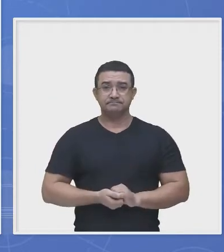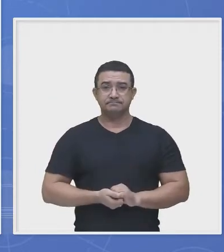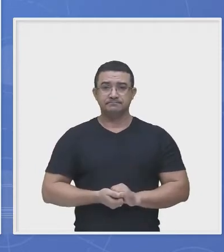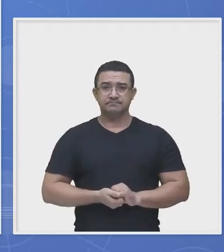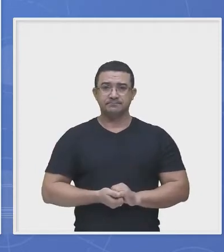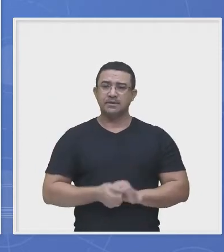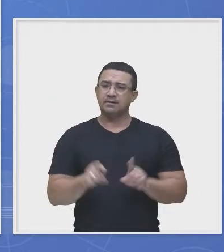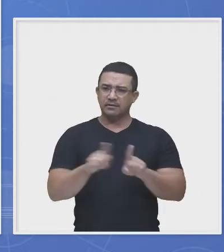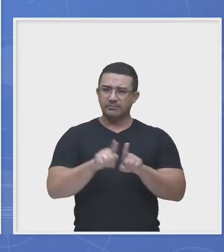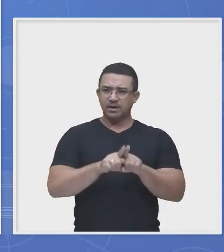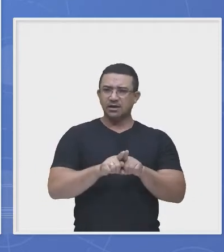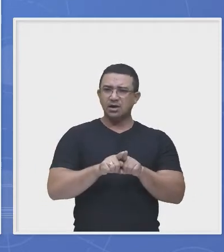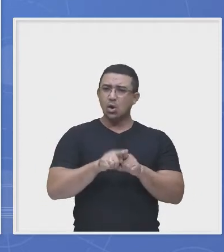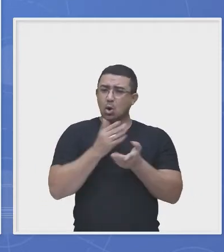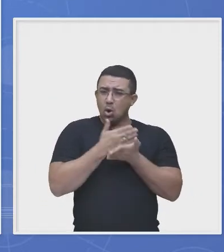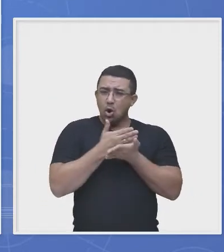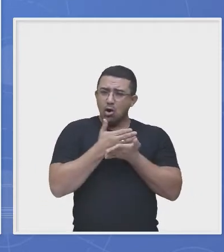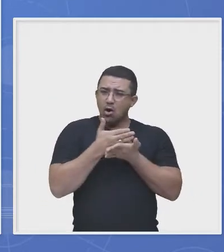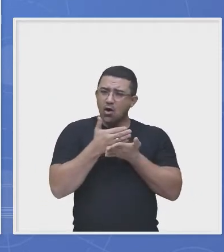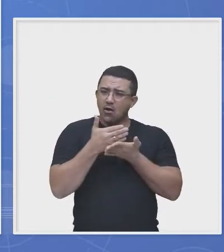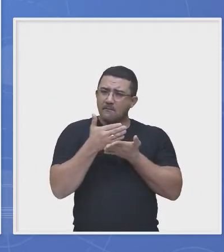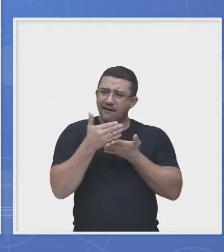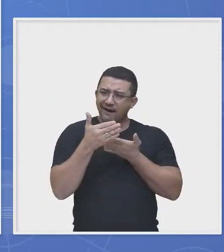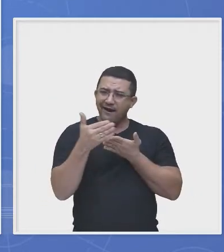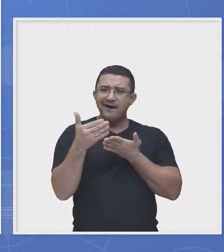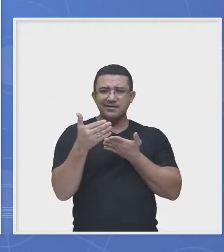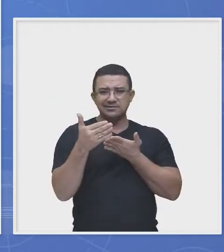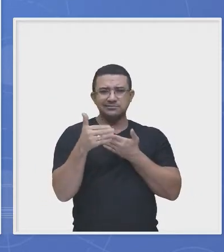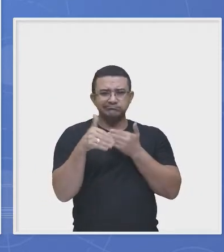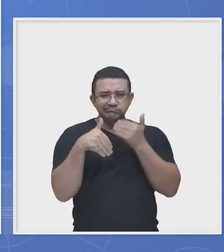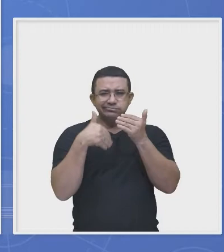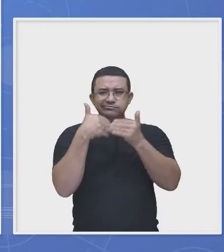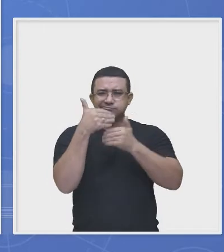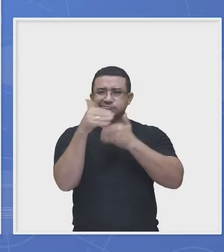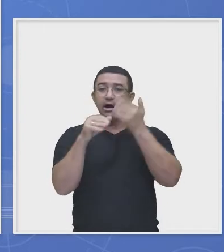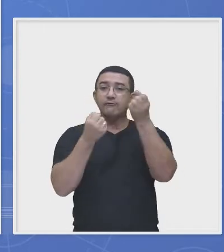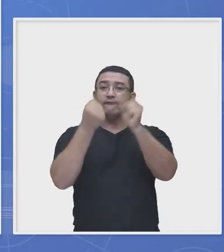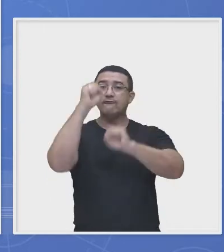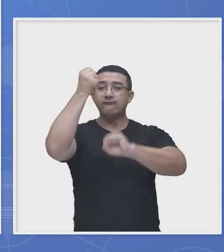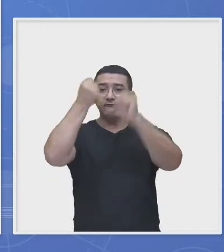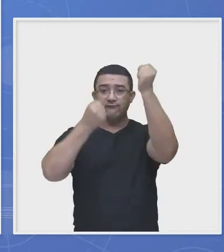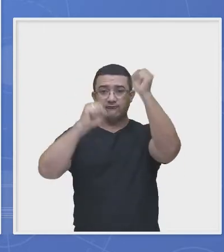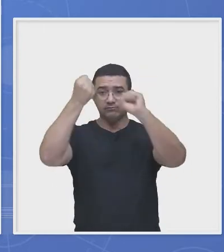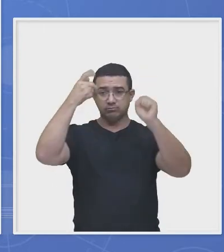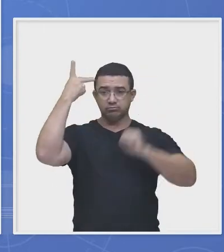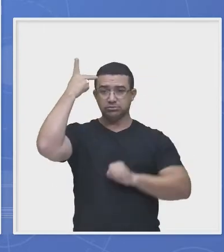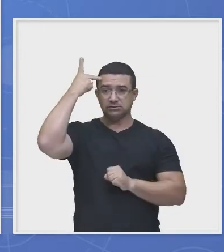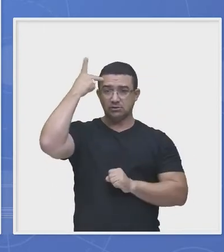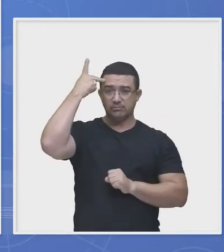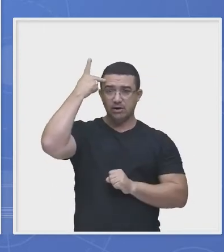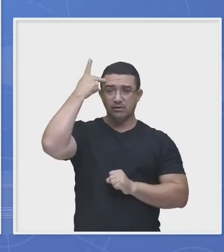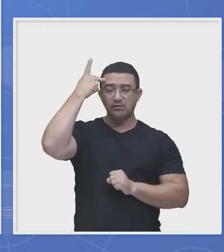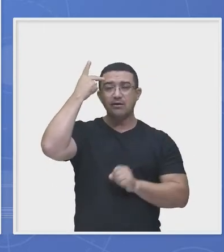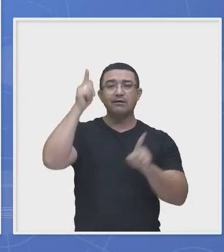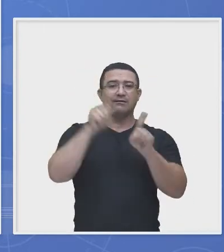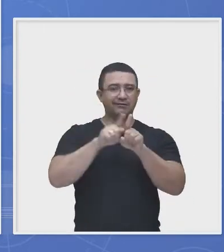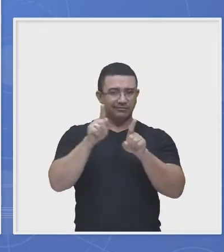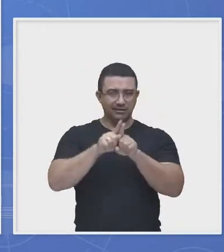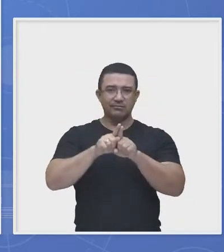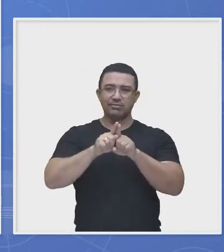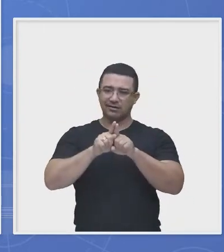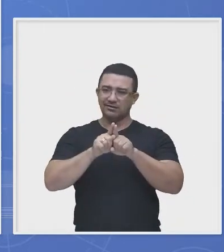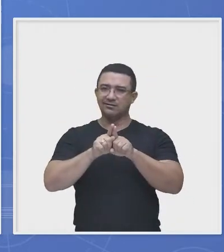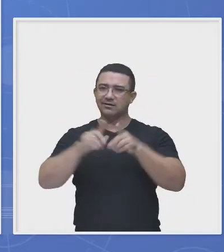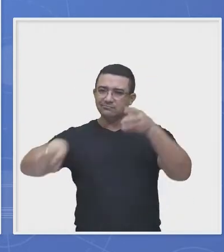tímida industrialização lá em São Paulo, né? E isso colaborou bastante para que o modernismo